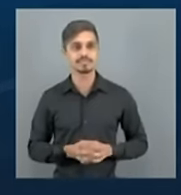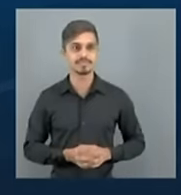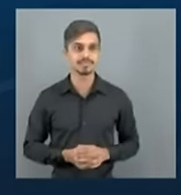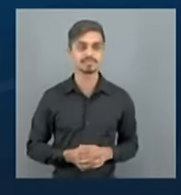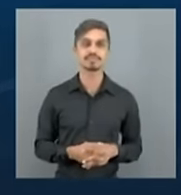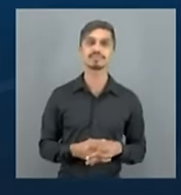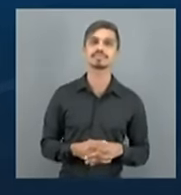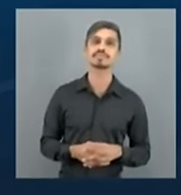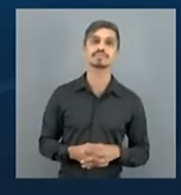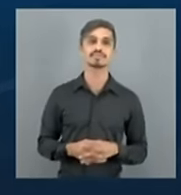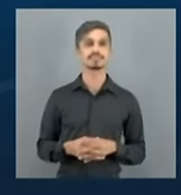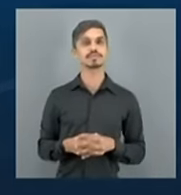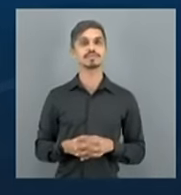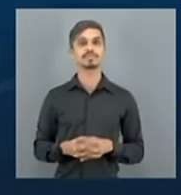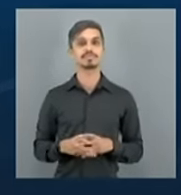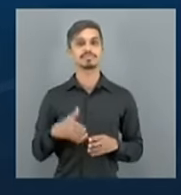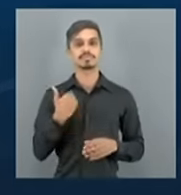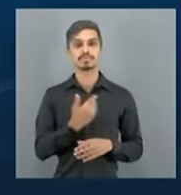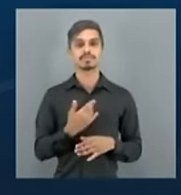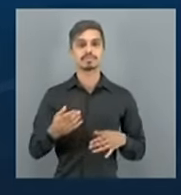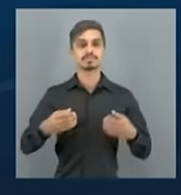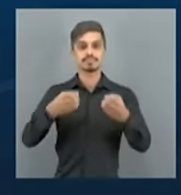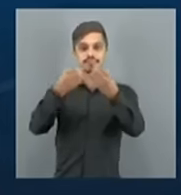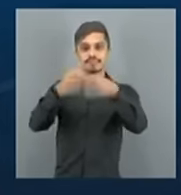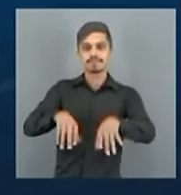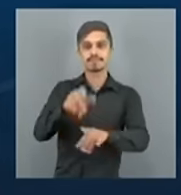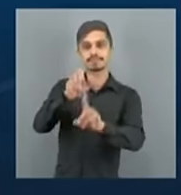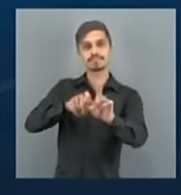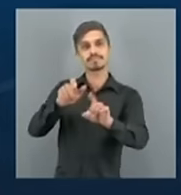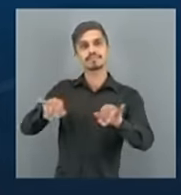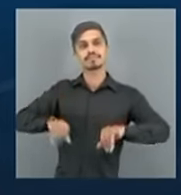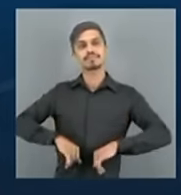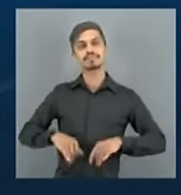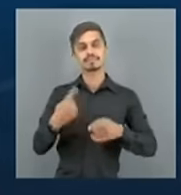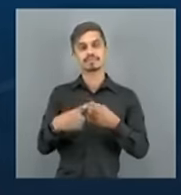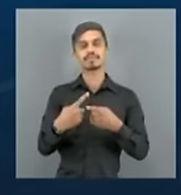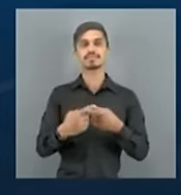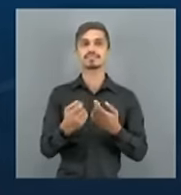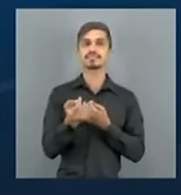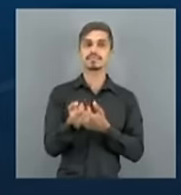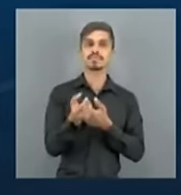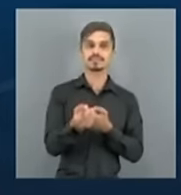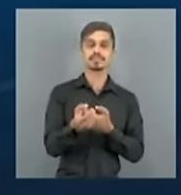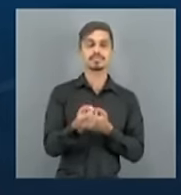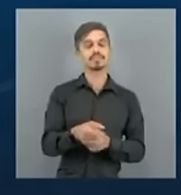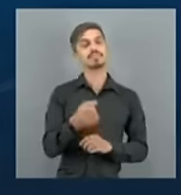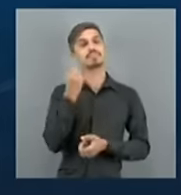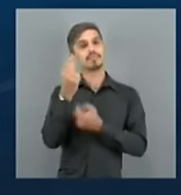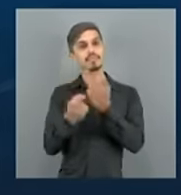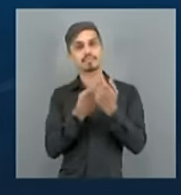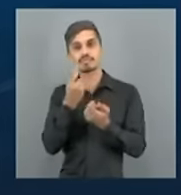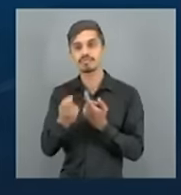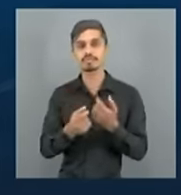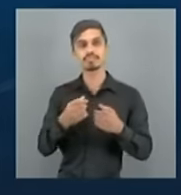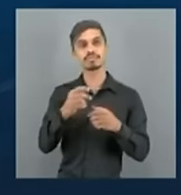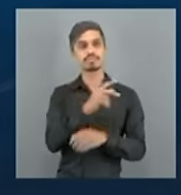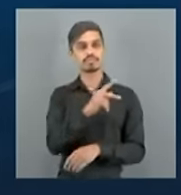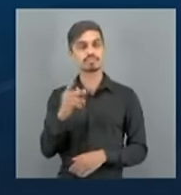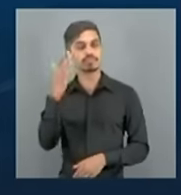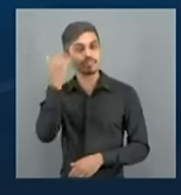E aí a gente causa sofrimento às vezes nas pessoas por enganar. Então, alguns presidentes eram cientes, alguns presidentes